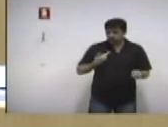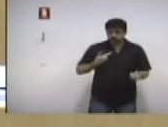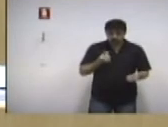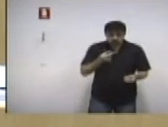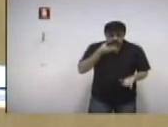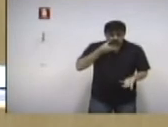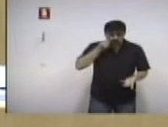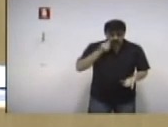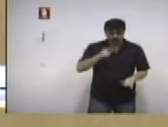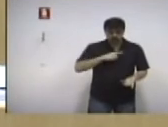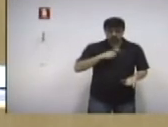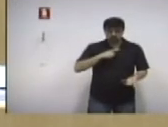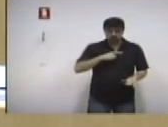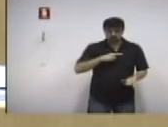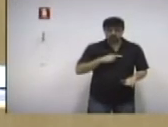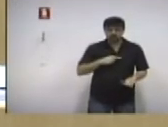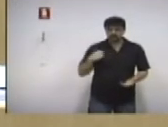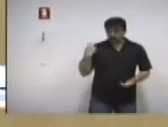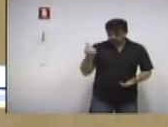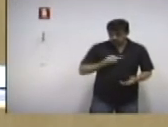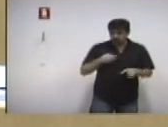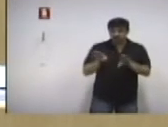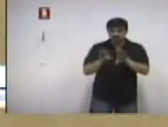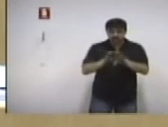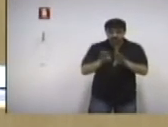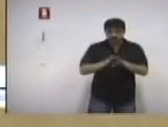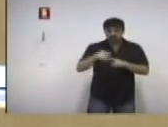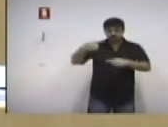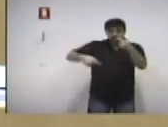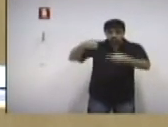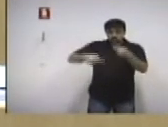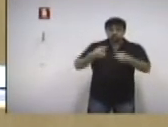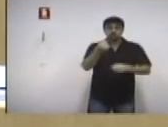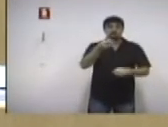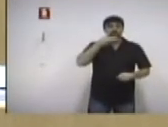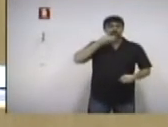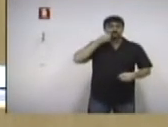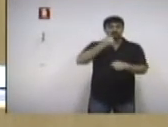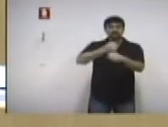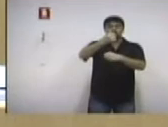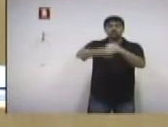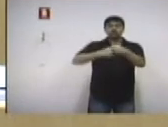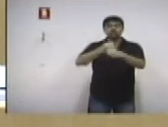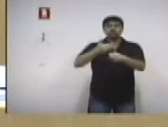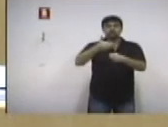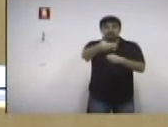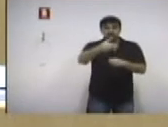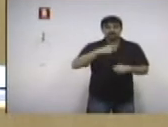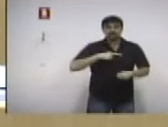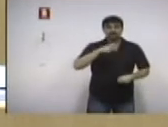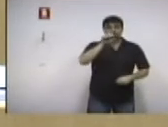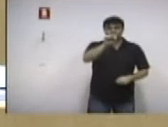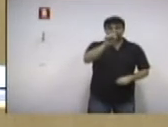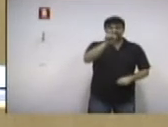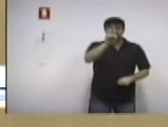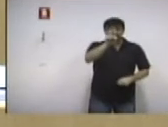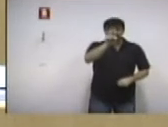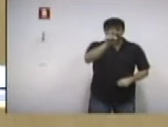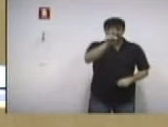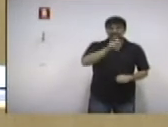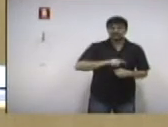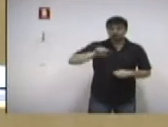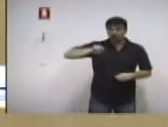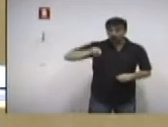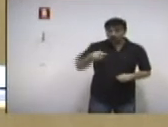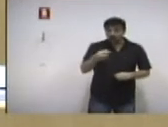que daqui a pouco também estará e discussão nessa câmera ele tem lá 85 milhões destinados